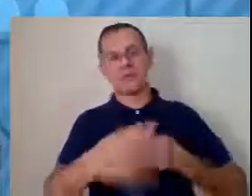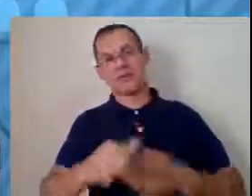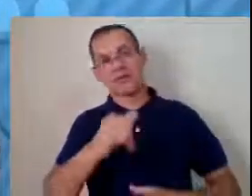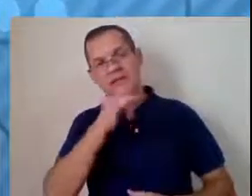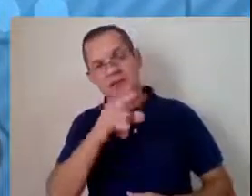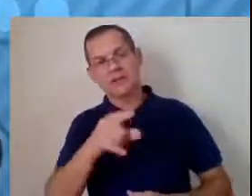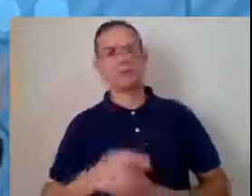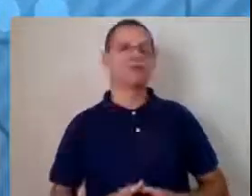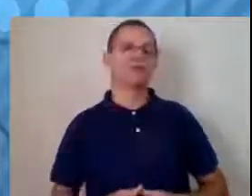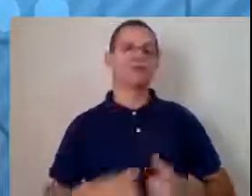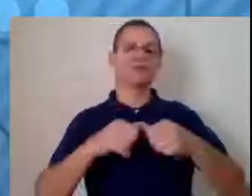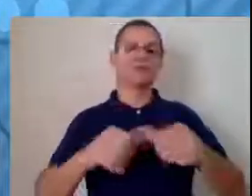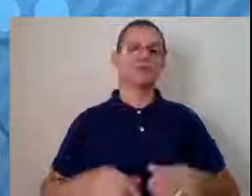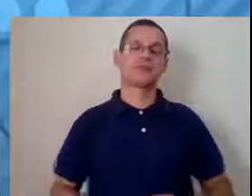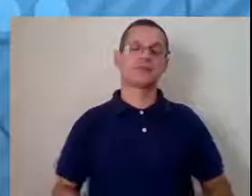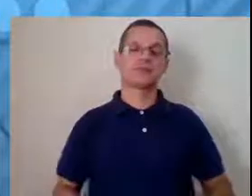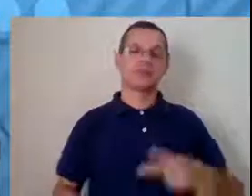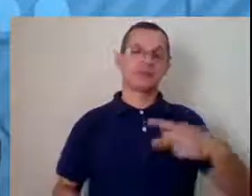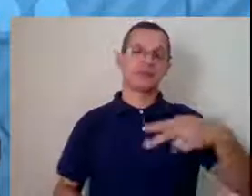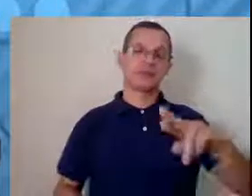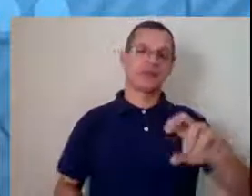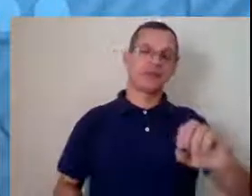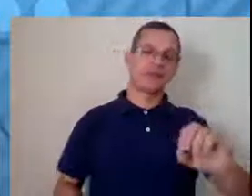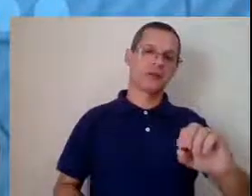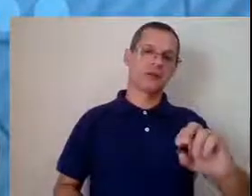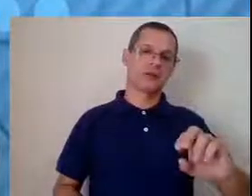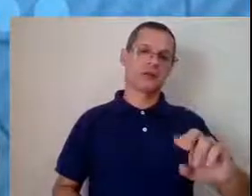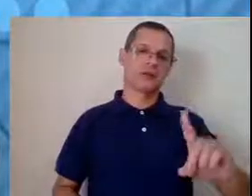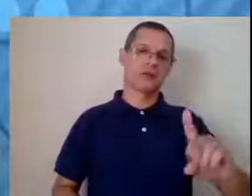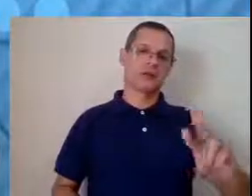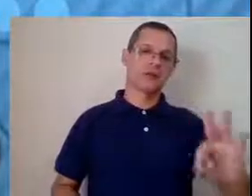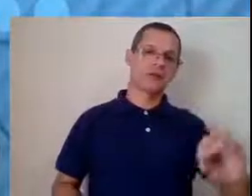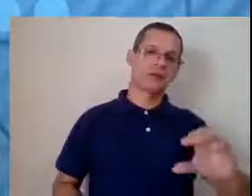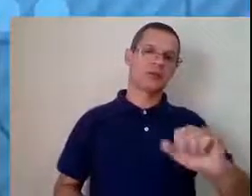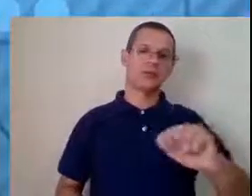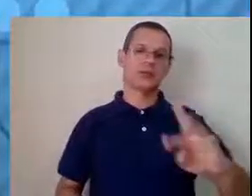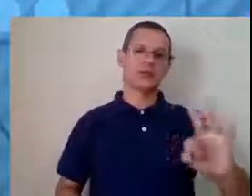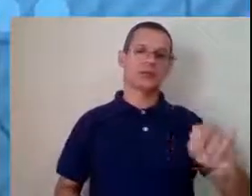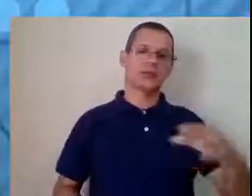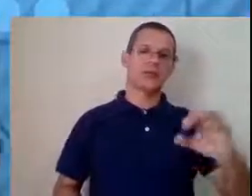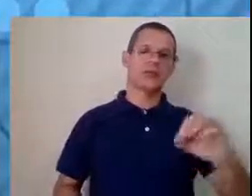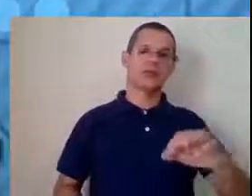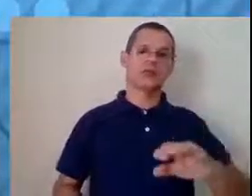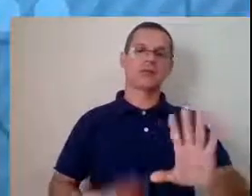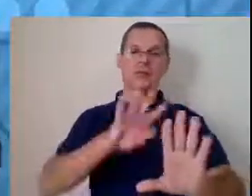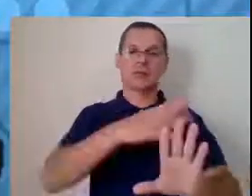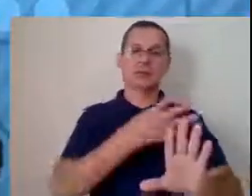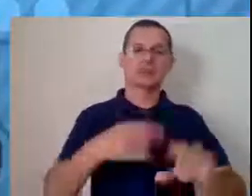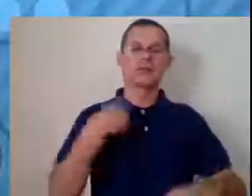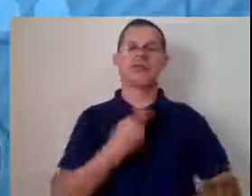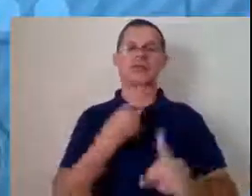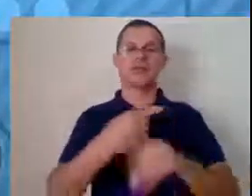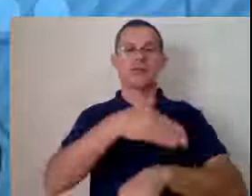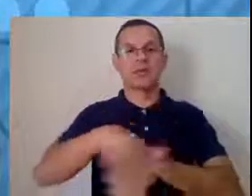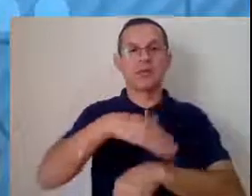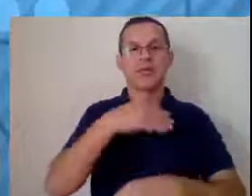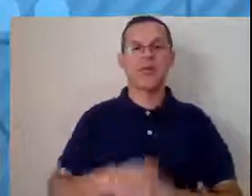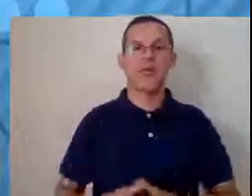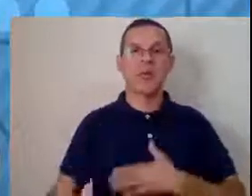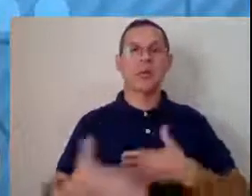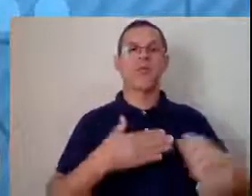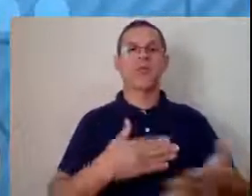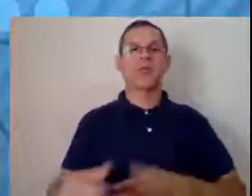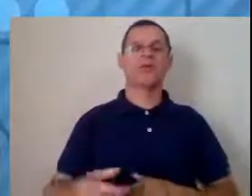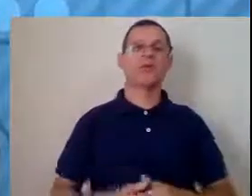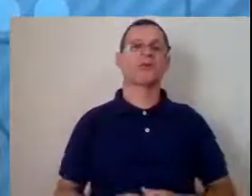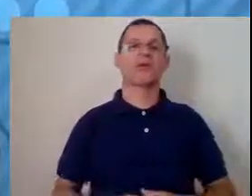para vocês desse produto cartesiano, é a localização dos mapas aí quando nós queremos achar uma rua qualquer,